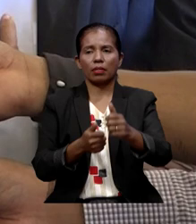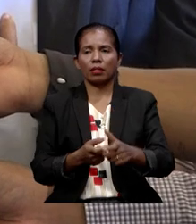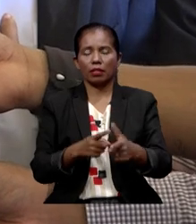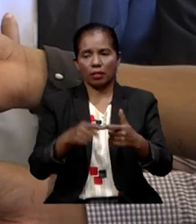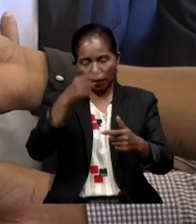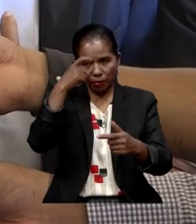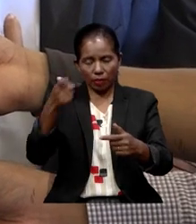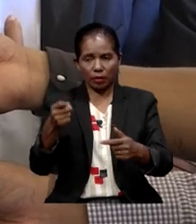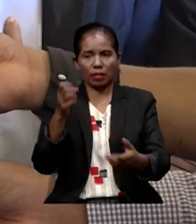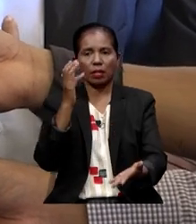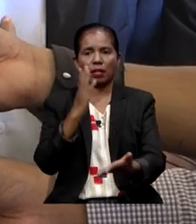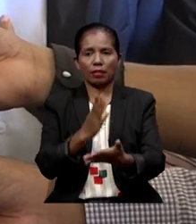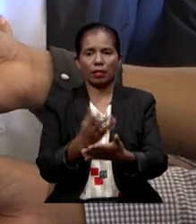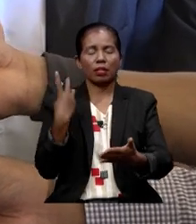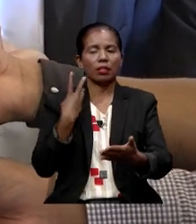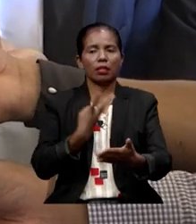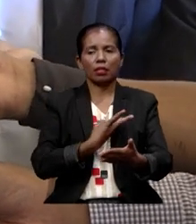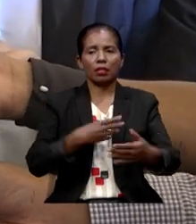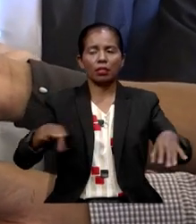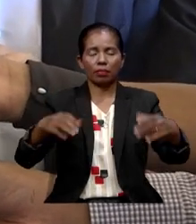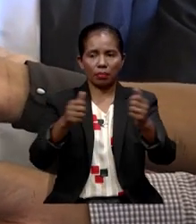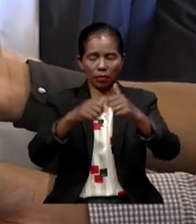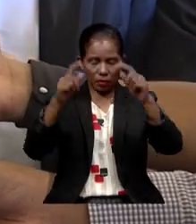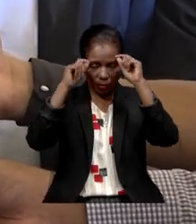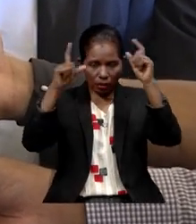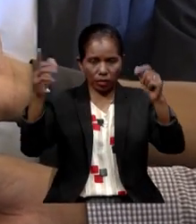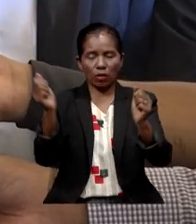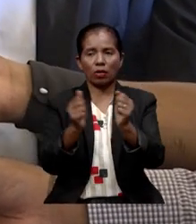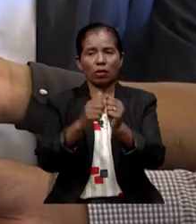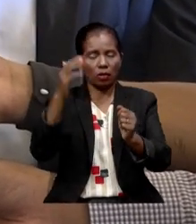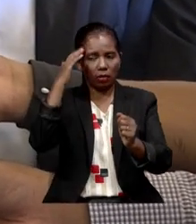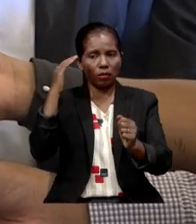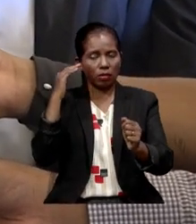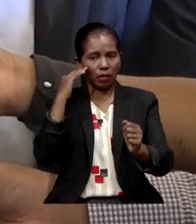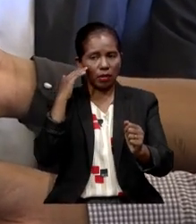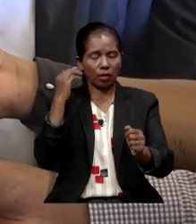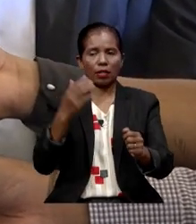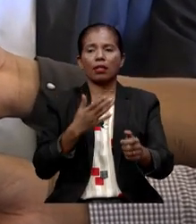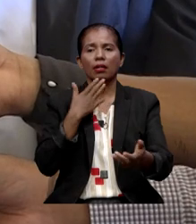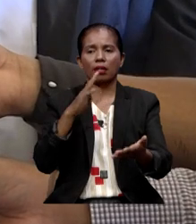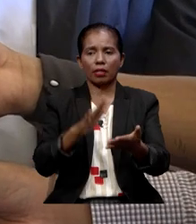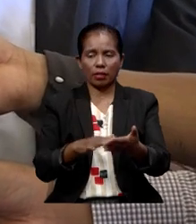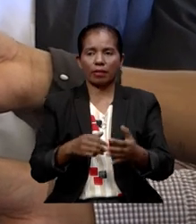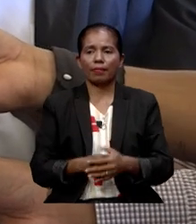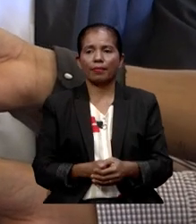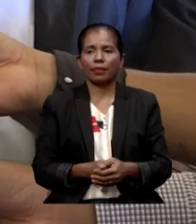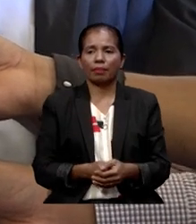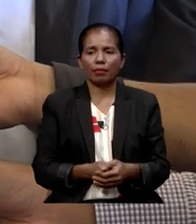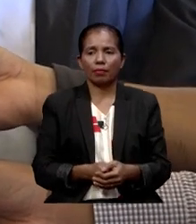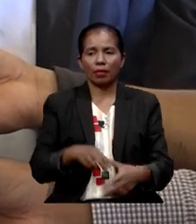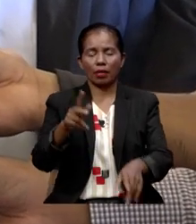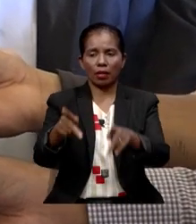também que tu evita e tem a cooperação entre Timor-Leste e Coreia, sai lá de Iac, de Iacliu. É